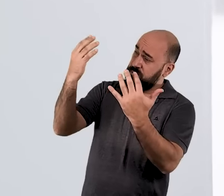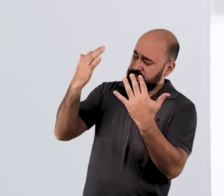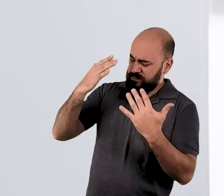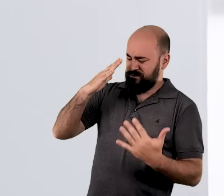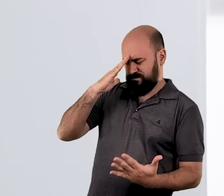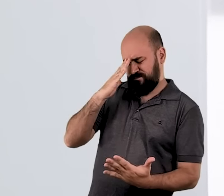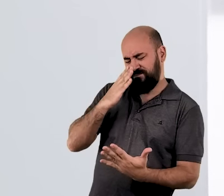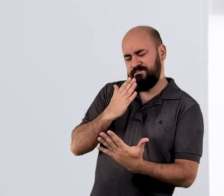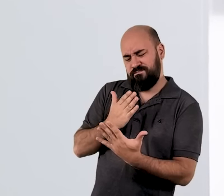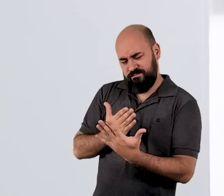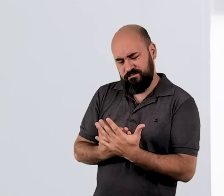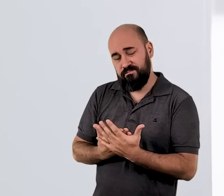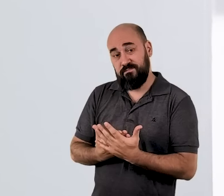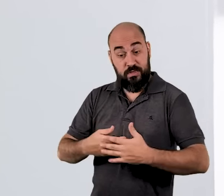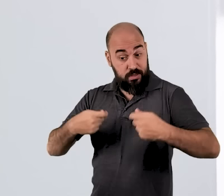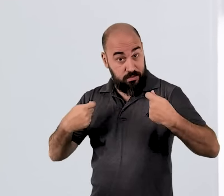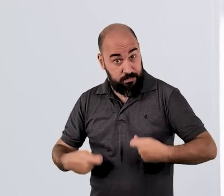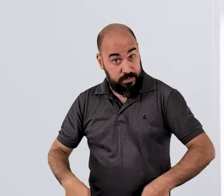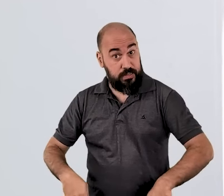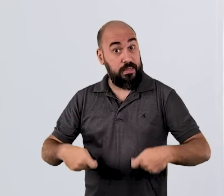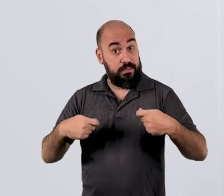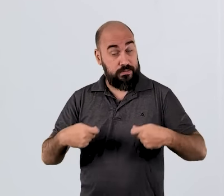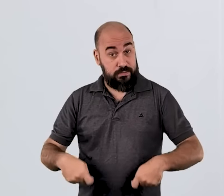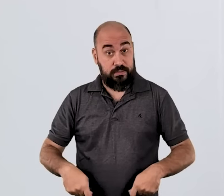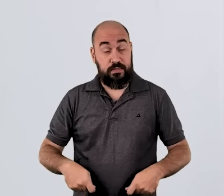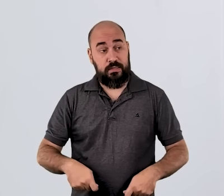Preciso ser justo,